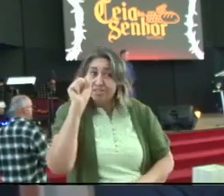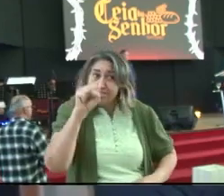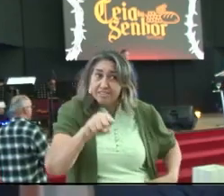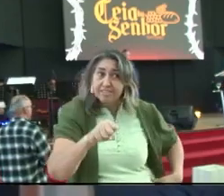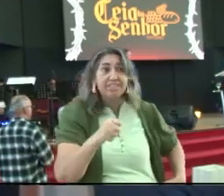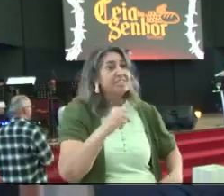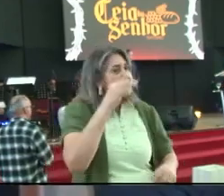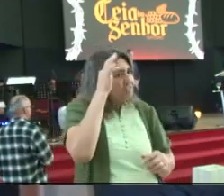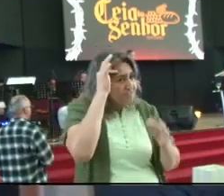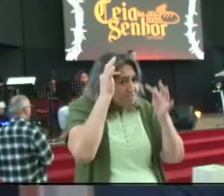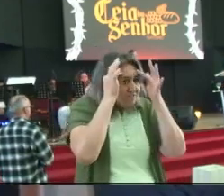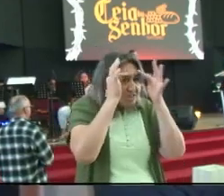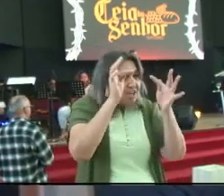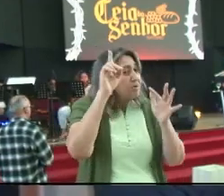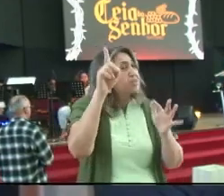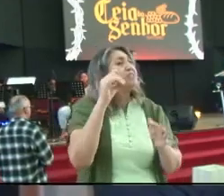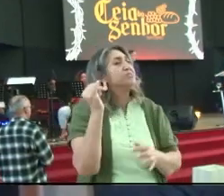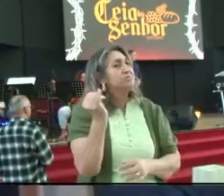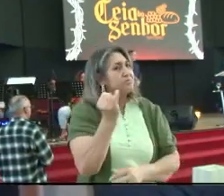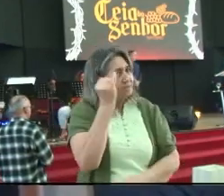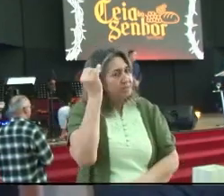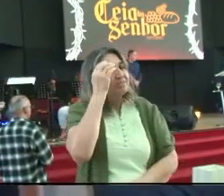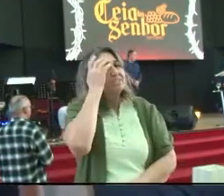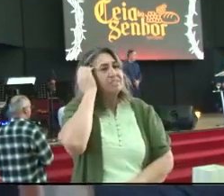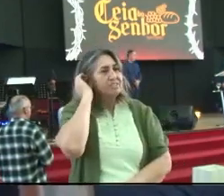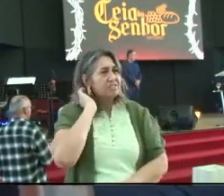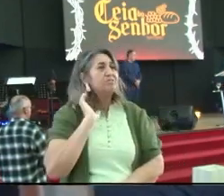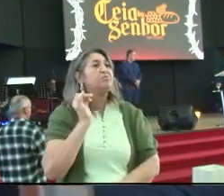Sim. Fiel.